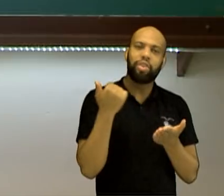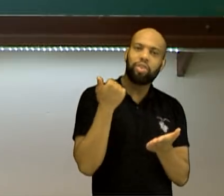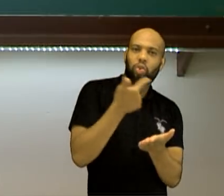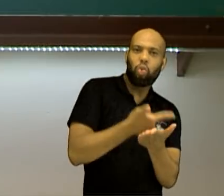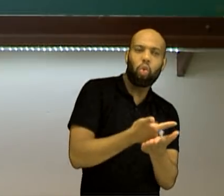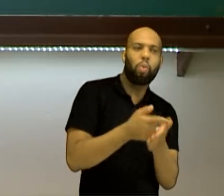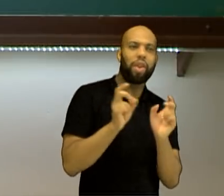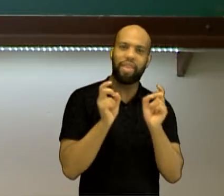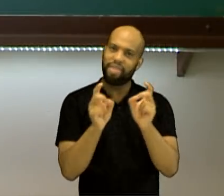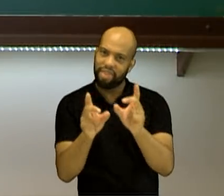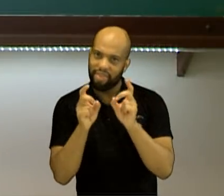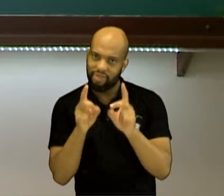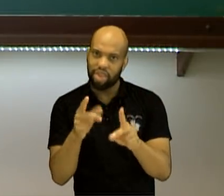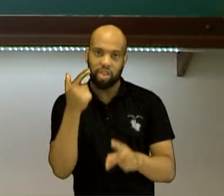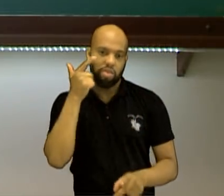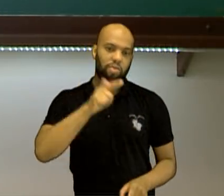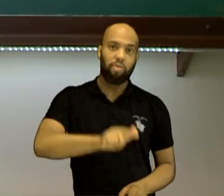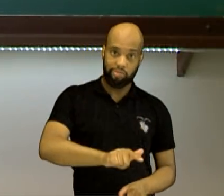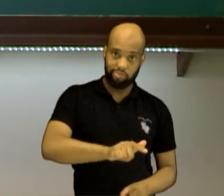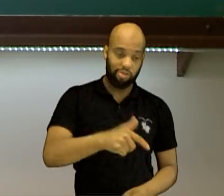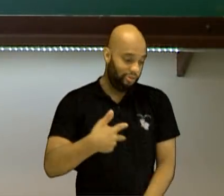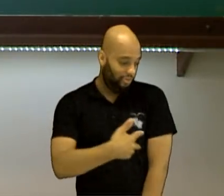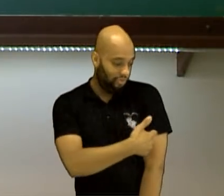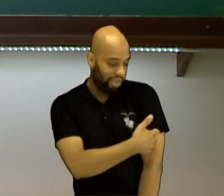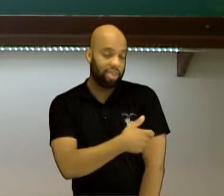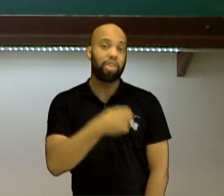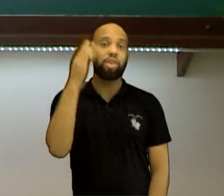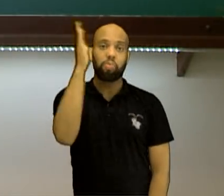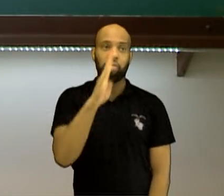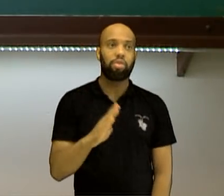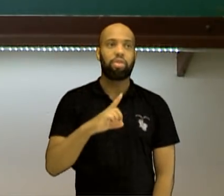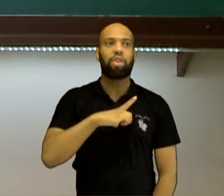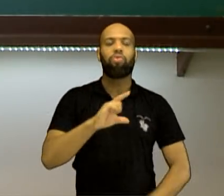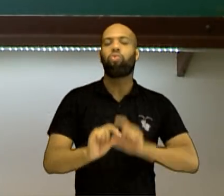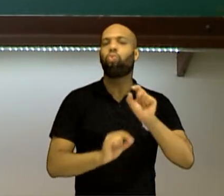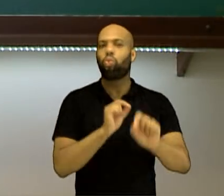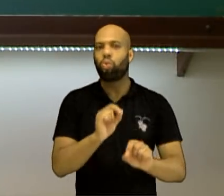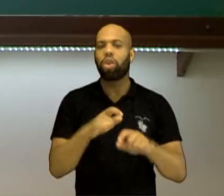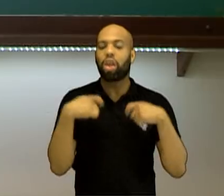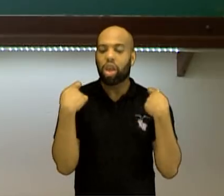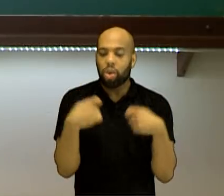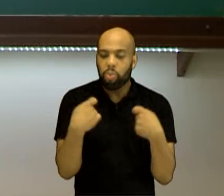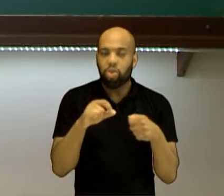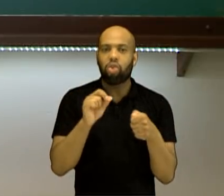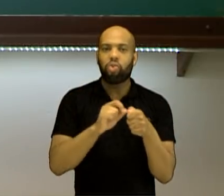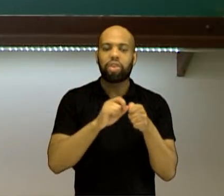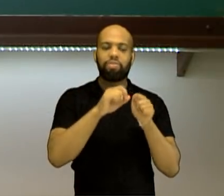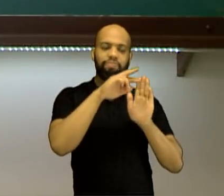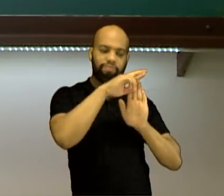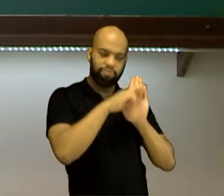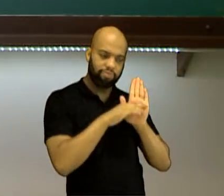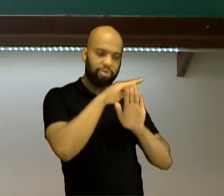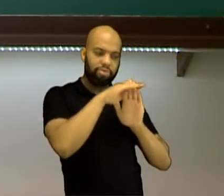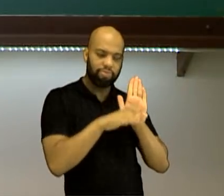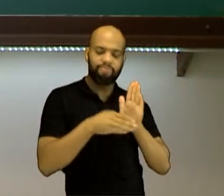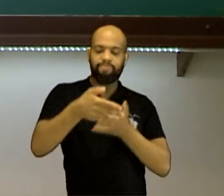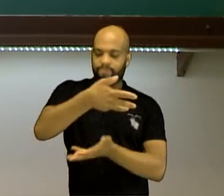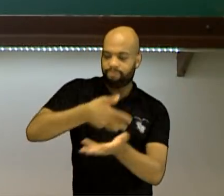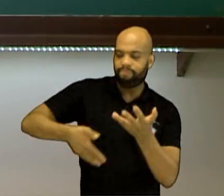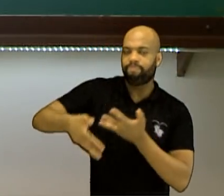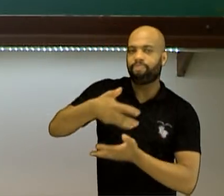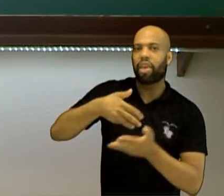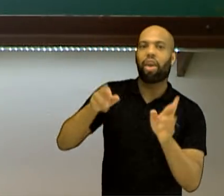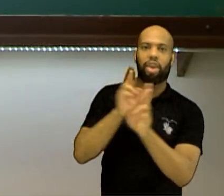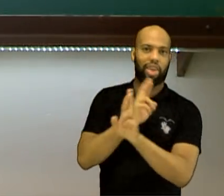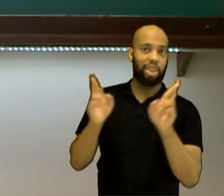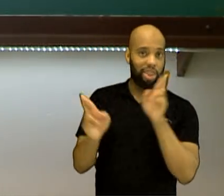e venda para adquirir essas vacinas, o Brasil teve que estabelecer ou desenvolver uma relação diplomática,